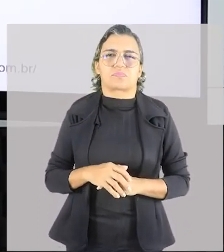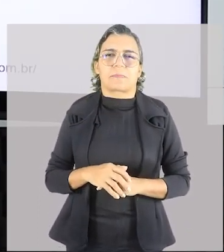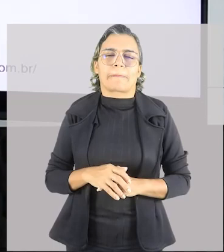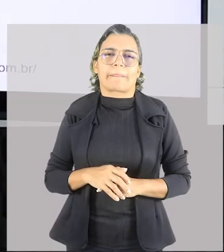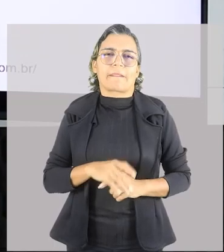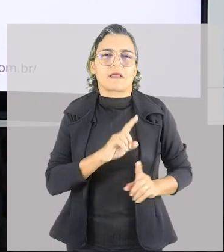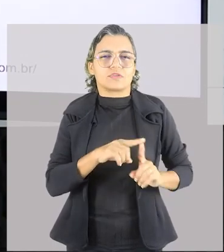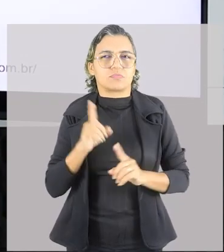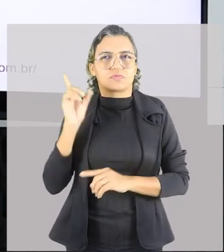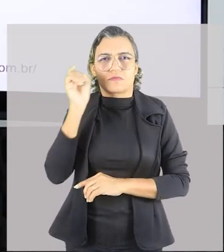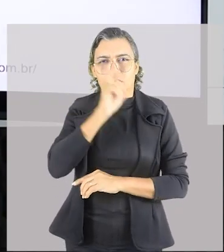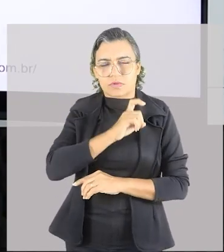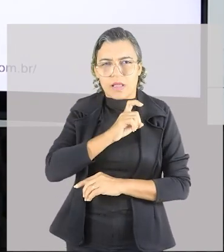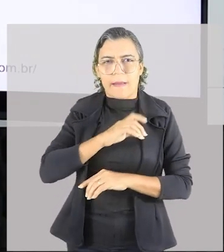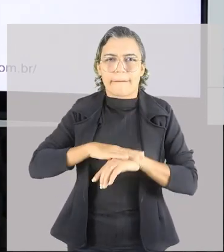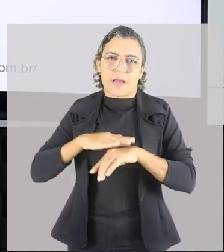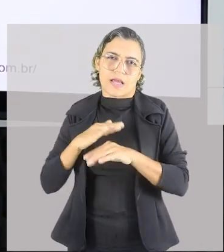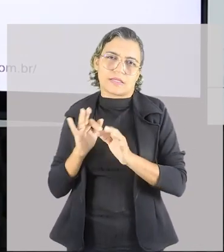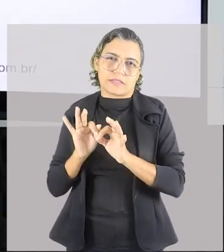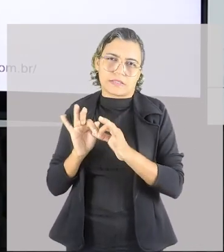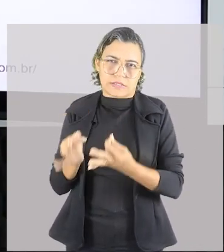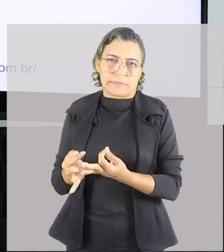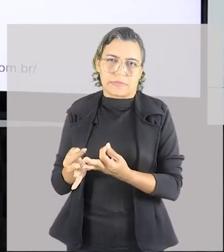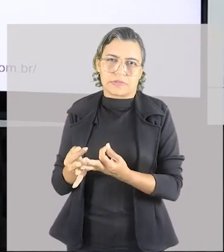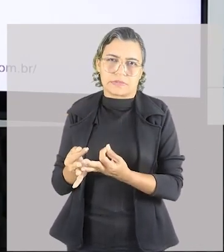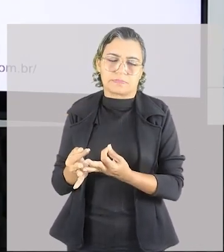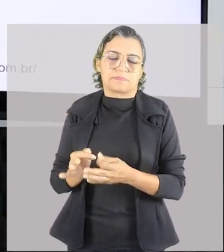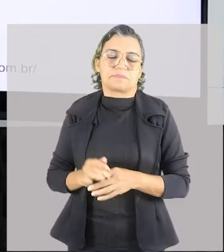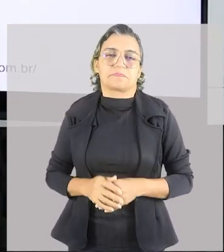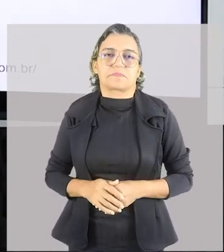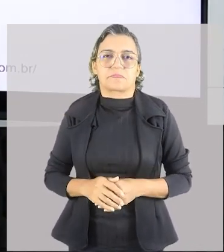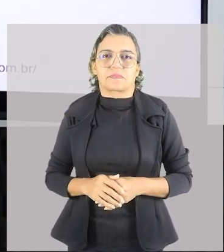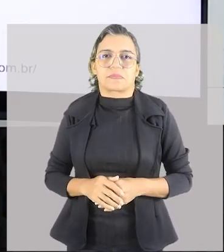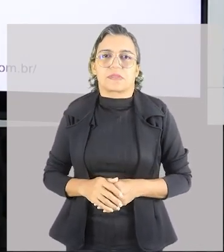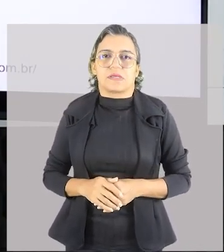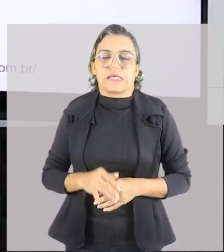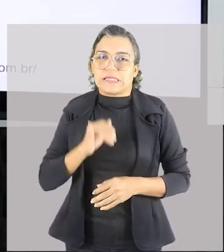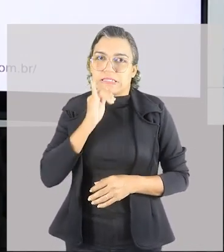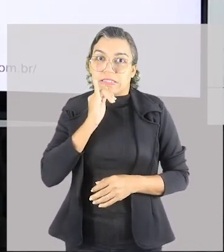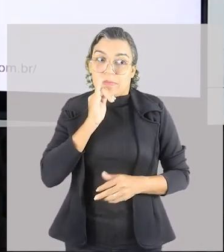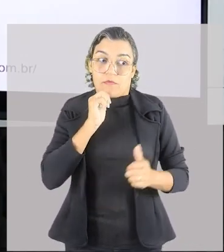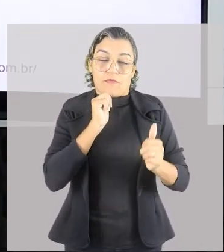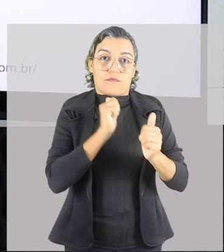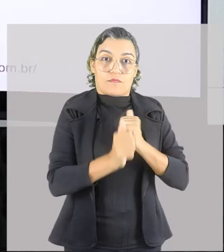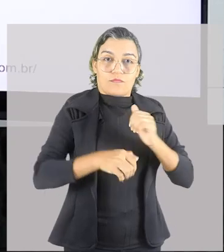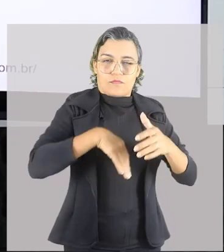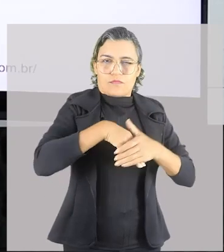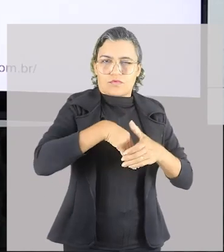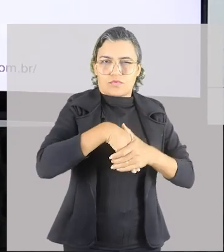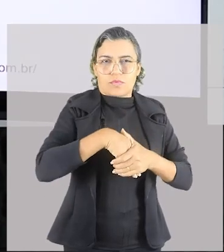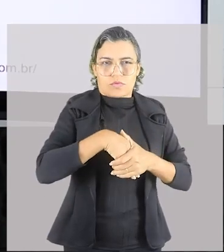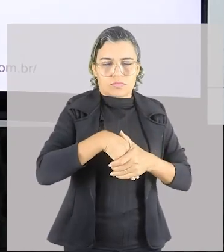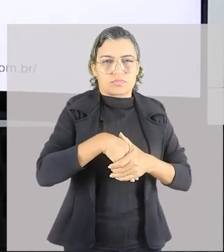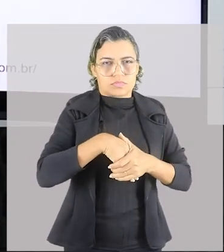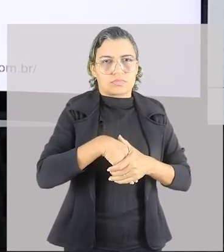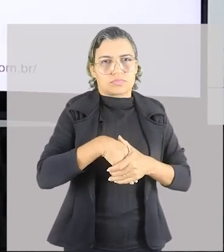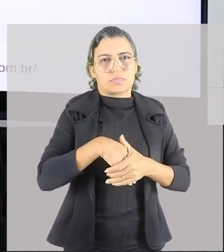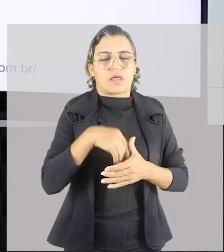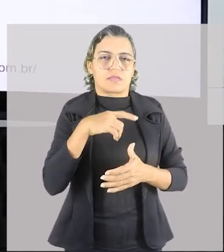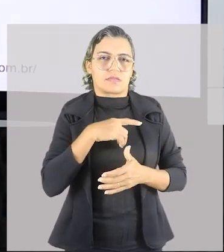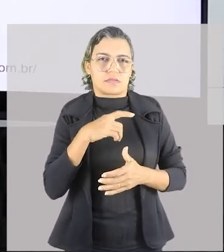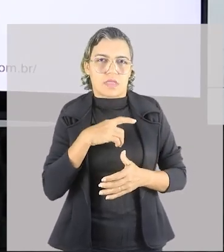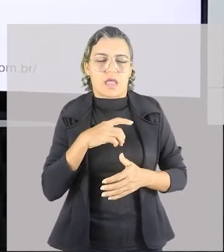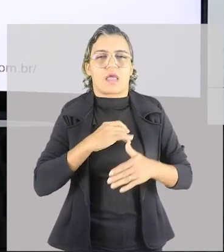simples do que o esporte em si. Então, vamos lá. A gente tem o futebol. Futebol, com toda a